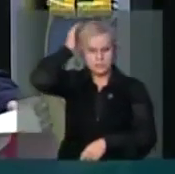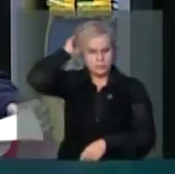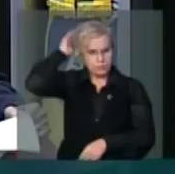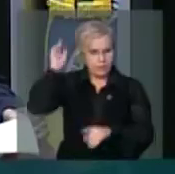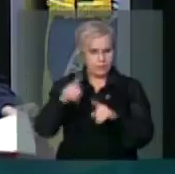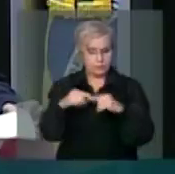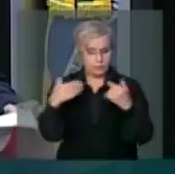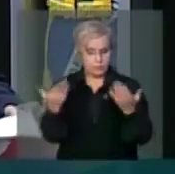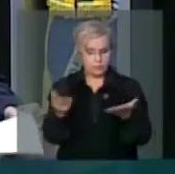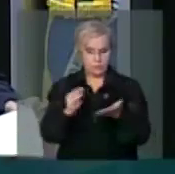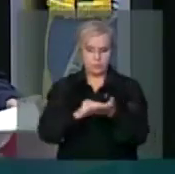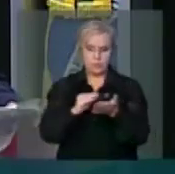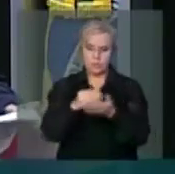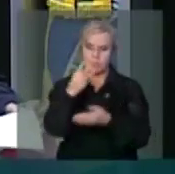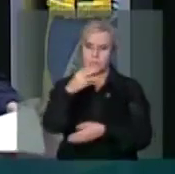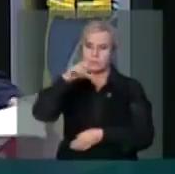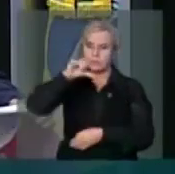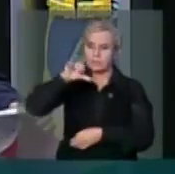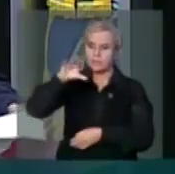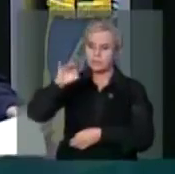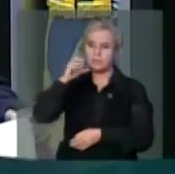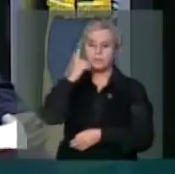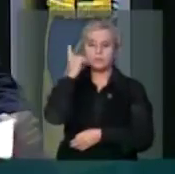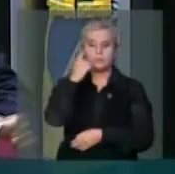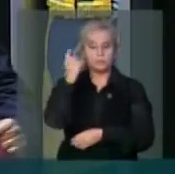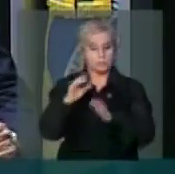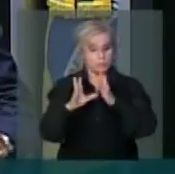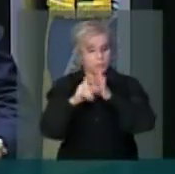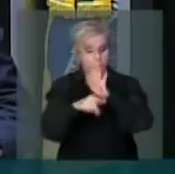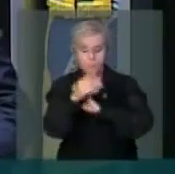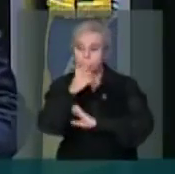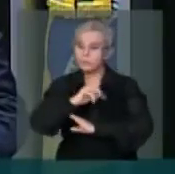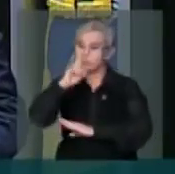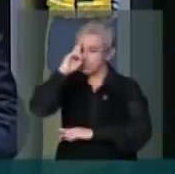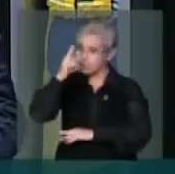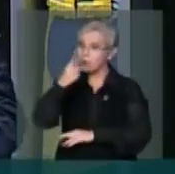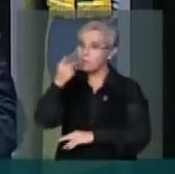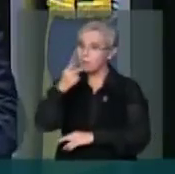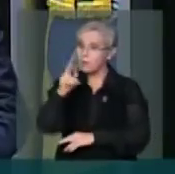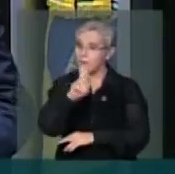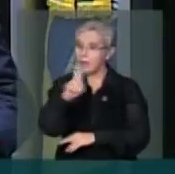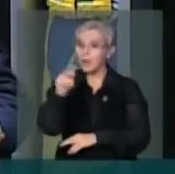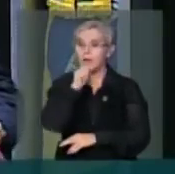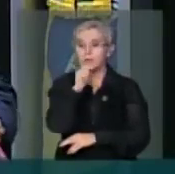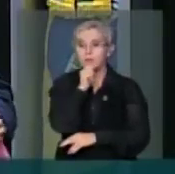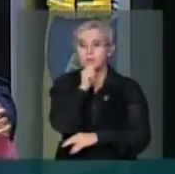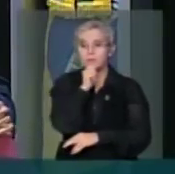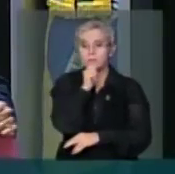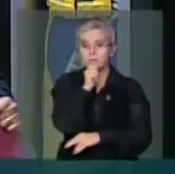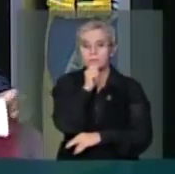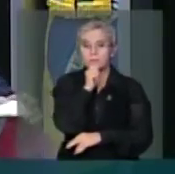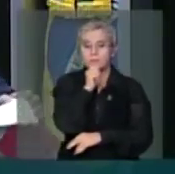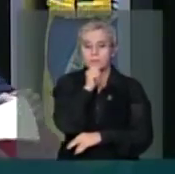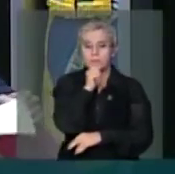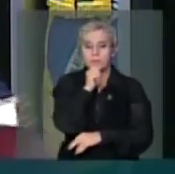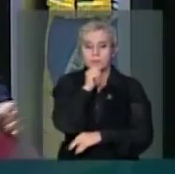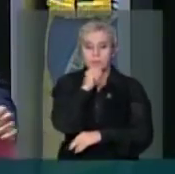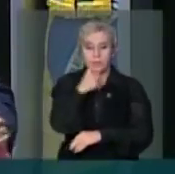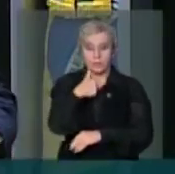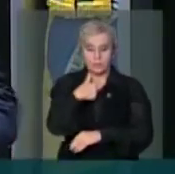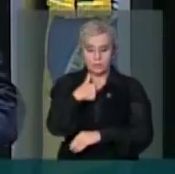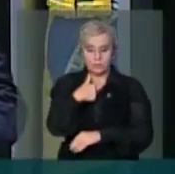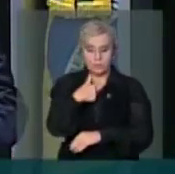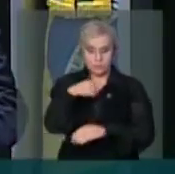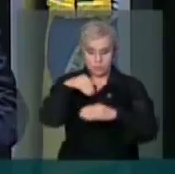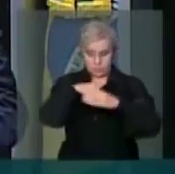resta 399 achacadores que Vossa Excelência não deu o nome. E eu me excluo como